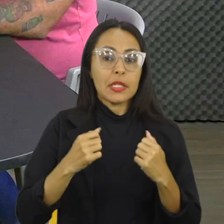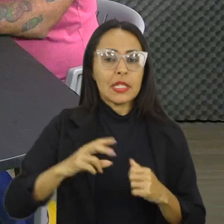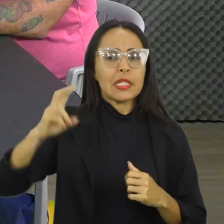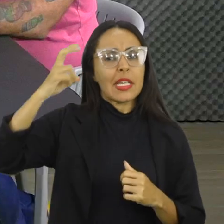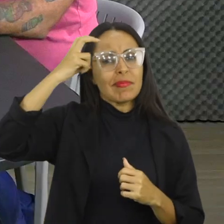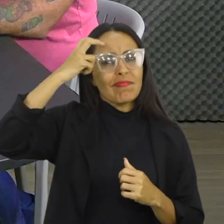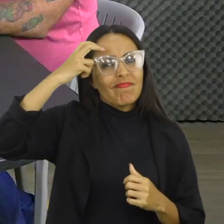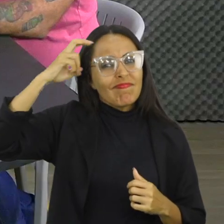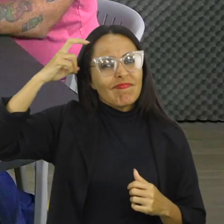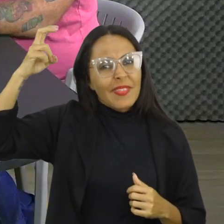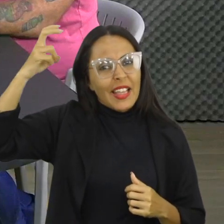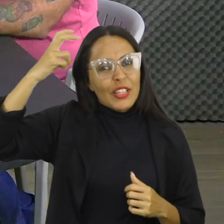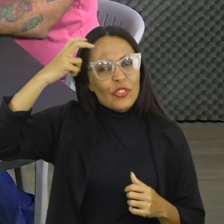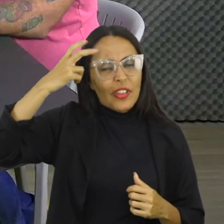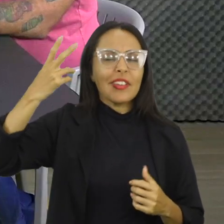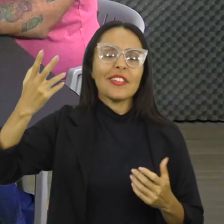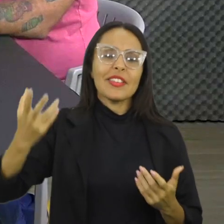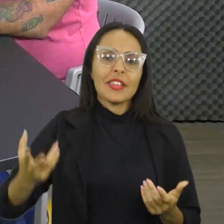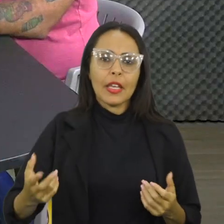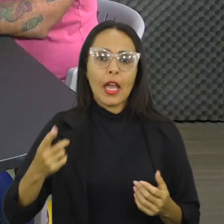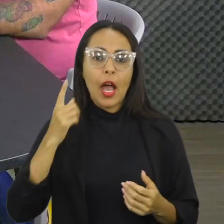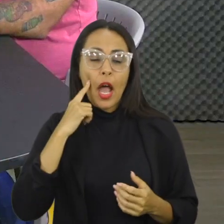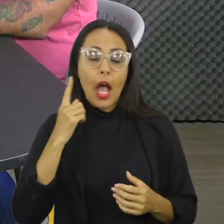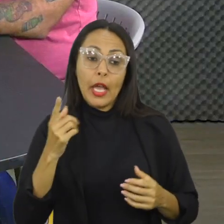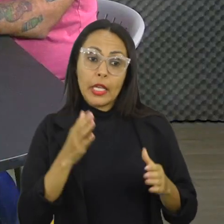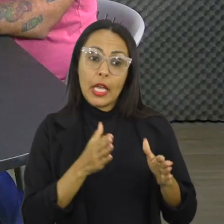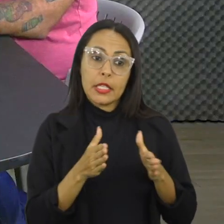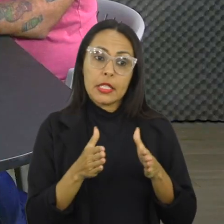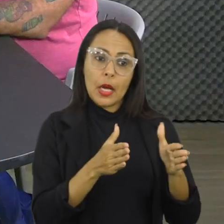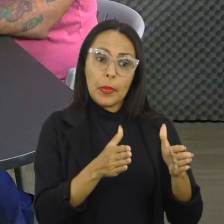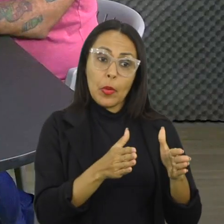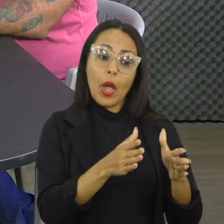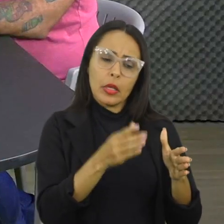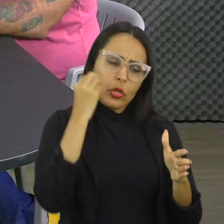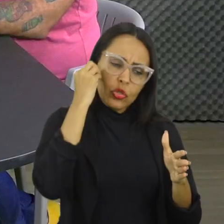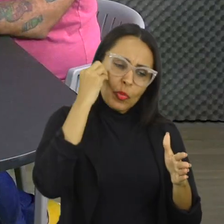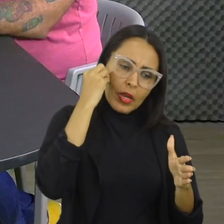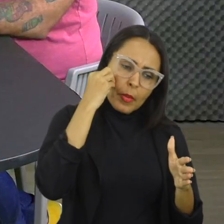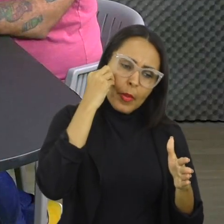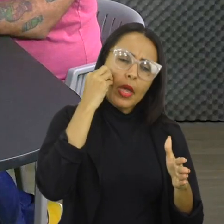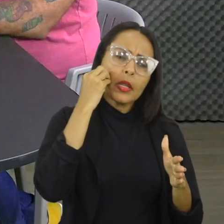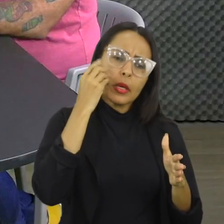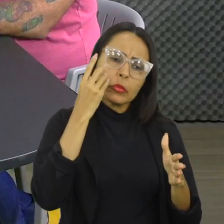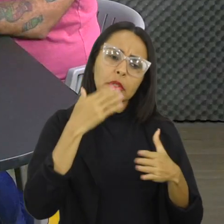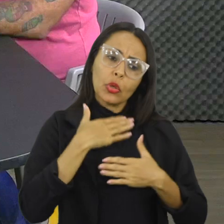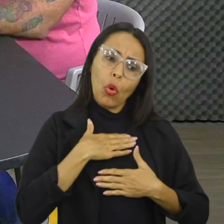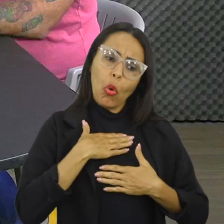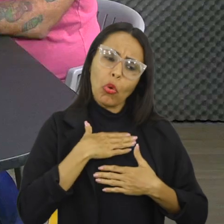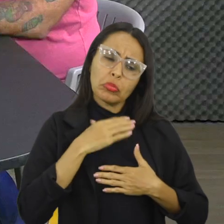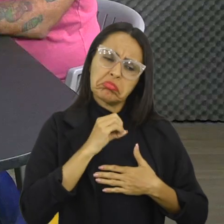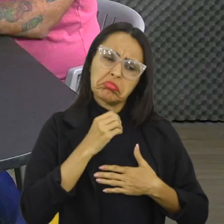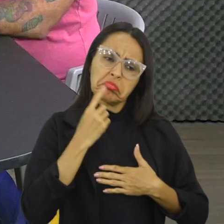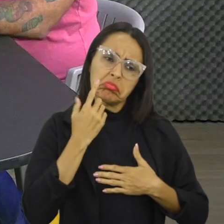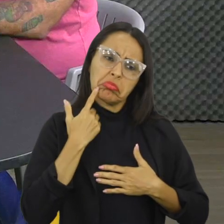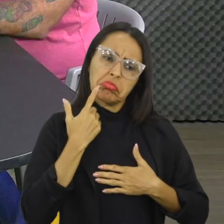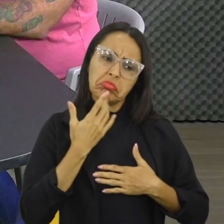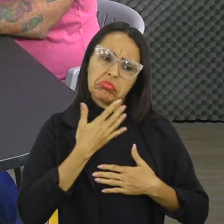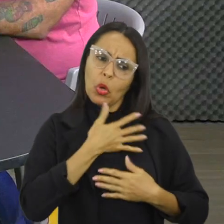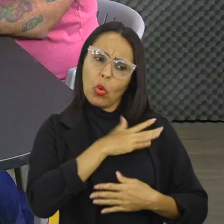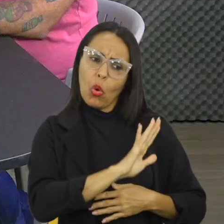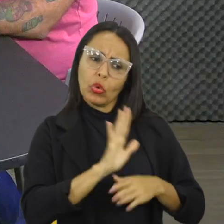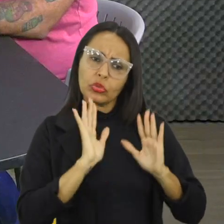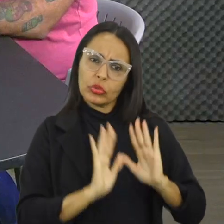inteligente, a gente precisa ter a sacada para poder, olha, esse caminho aqui, deixa eu experimentar. Pode ser que eu goste dele, mas pode ser que ele